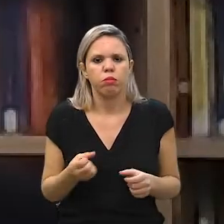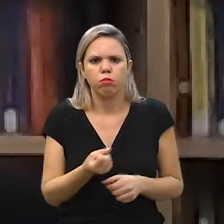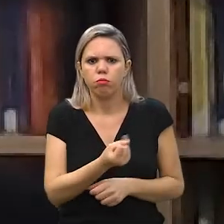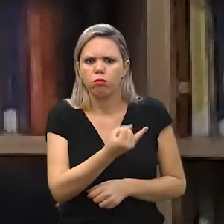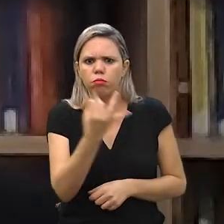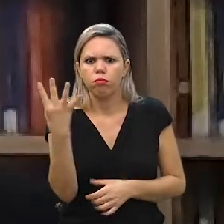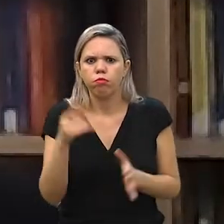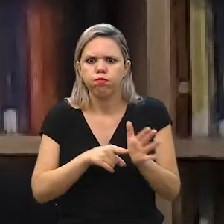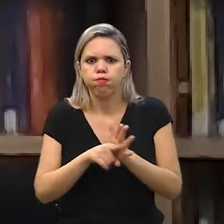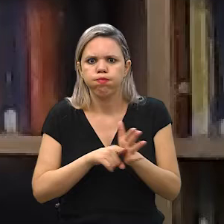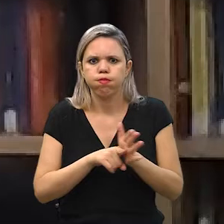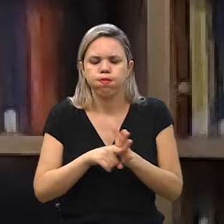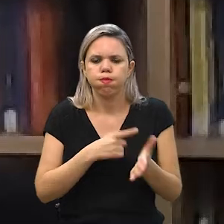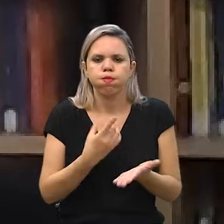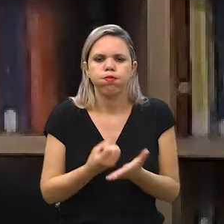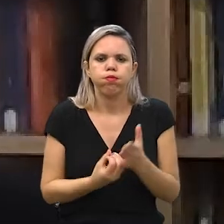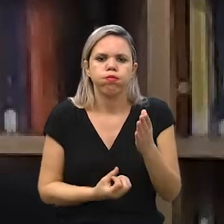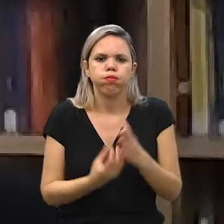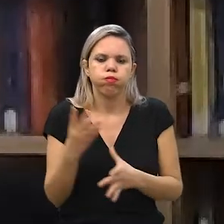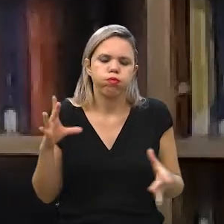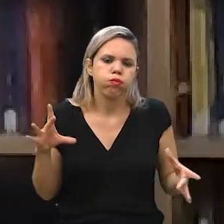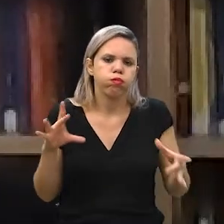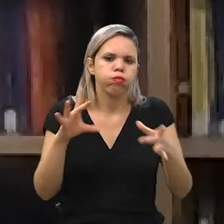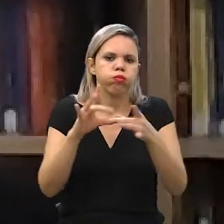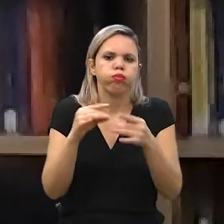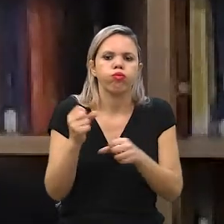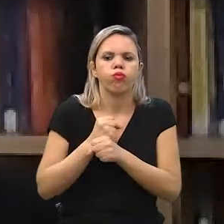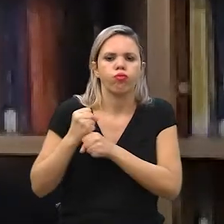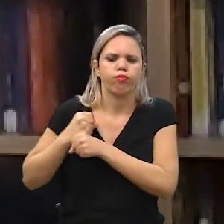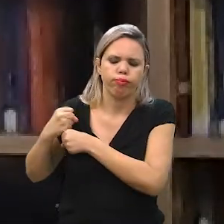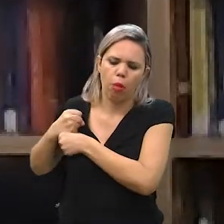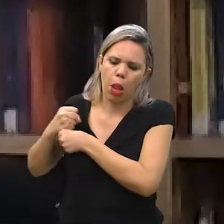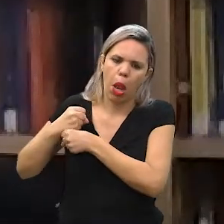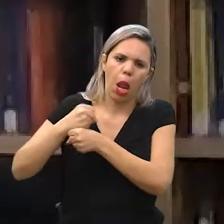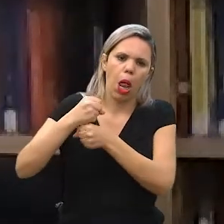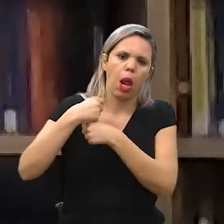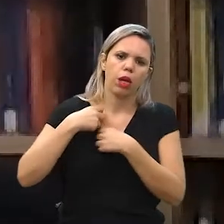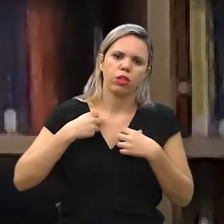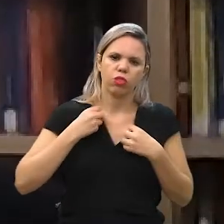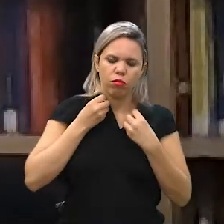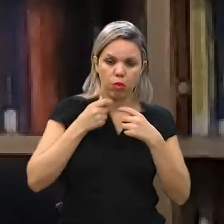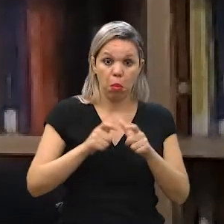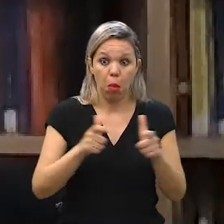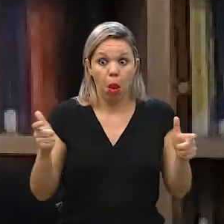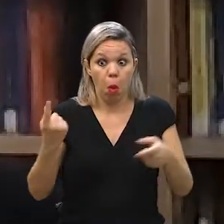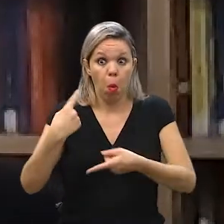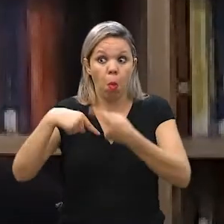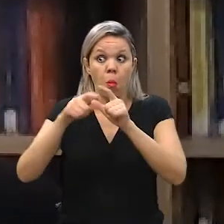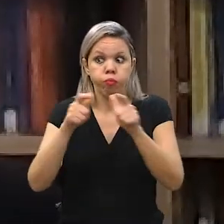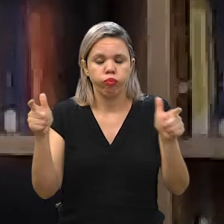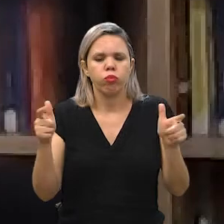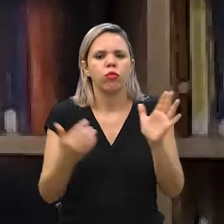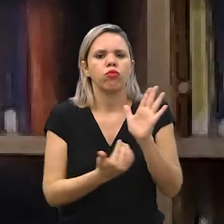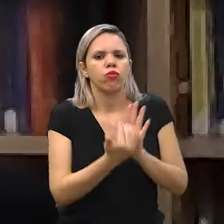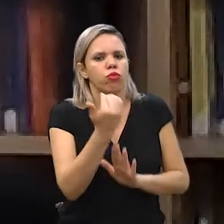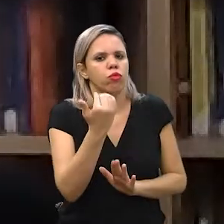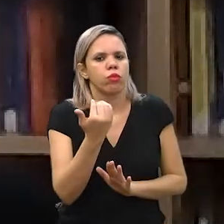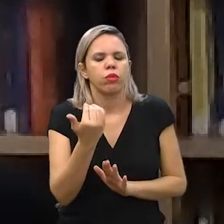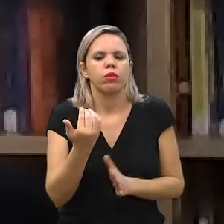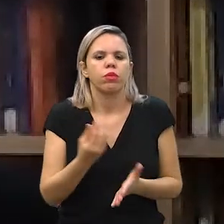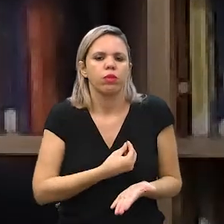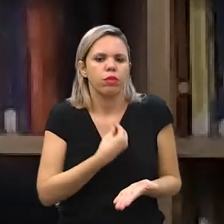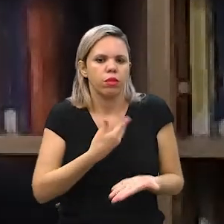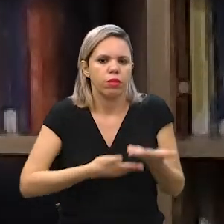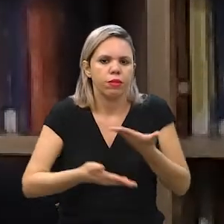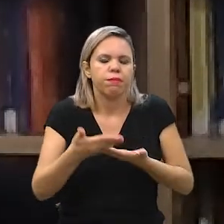de dados que a gente veiculou, né? Nos últimos anos, isso foi de uma ordem exponencial. A gente diz que vive-se numa